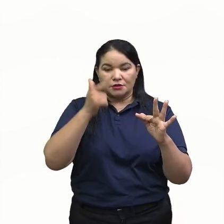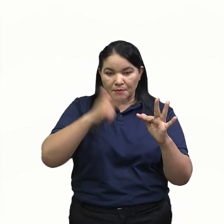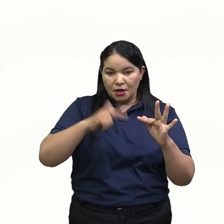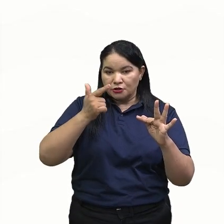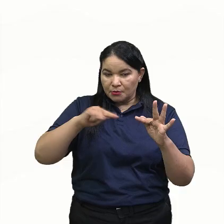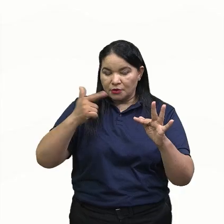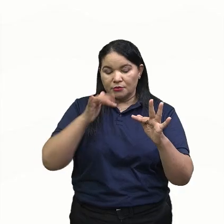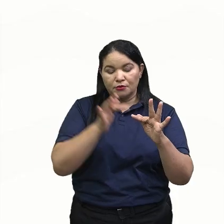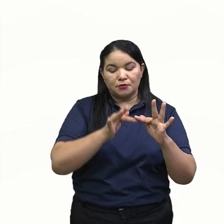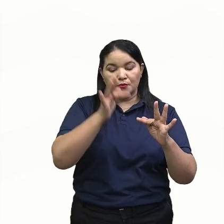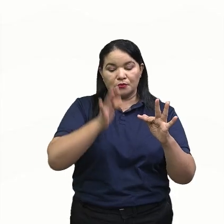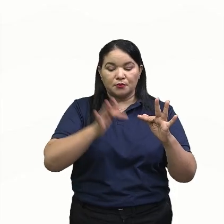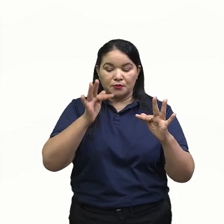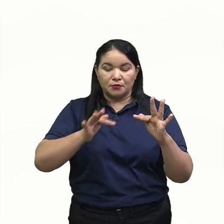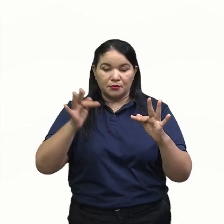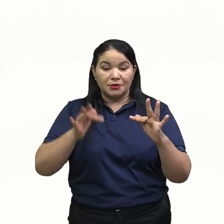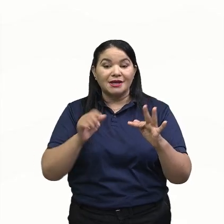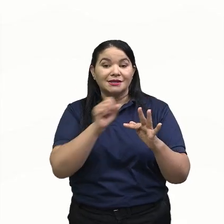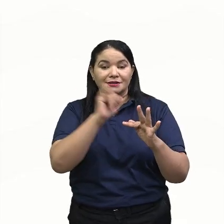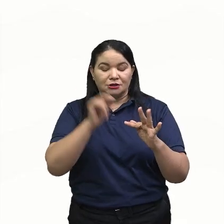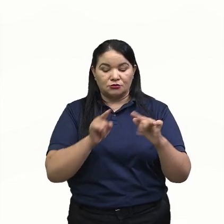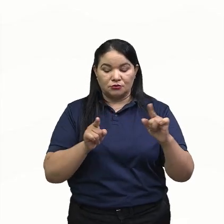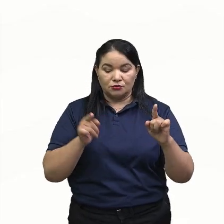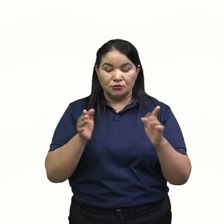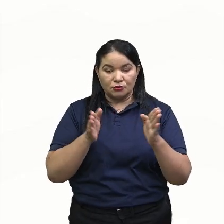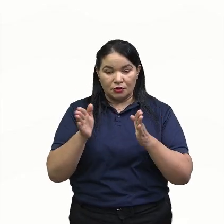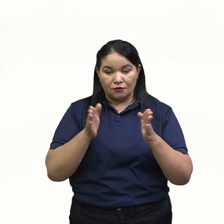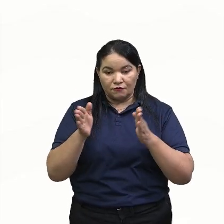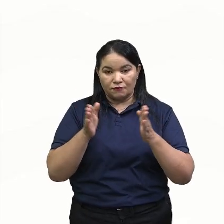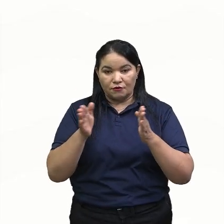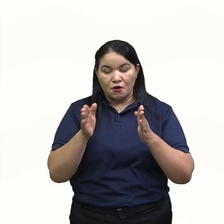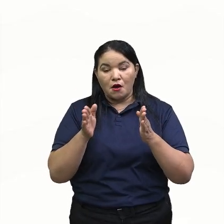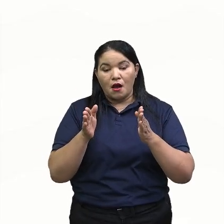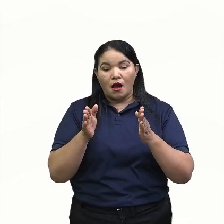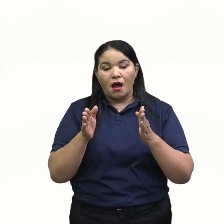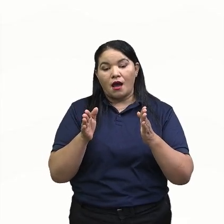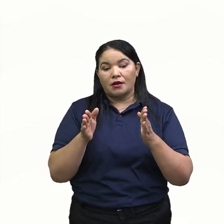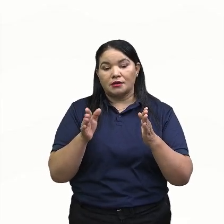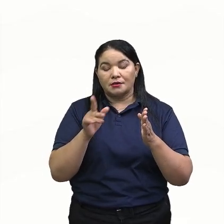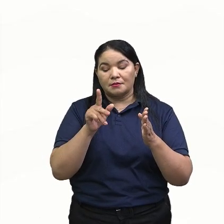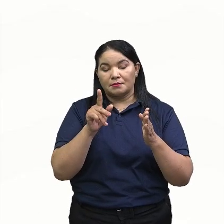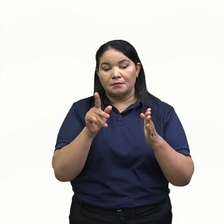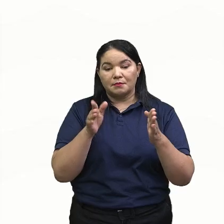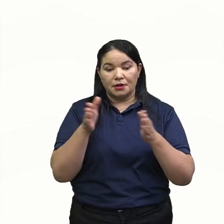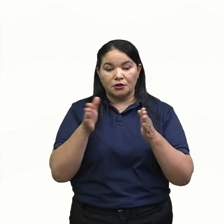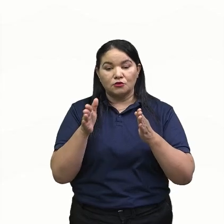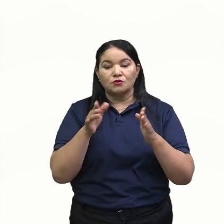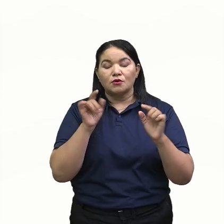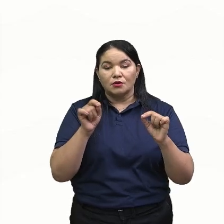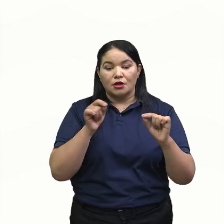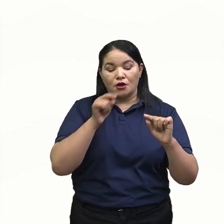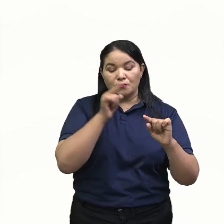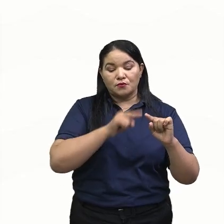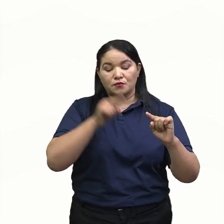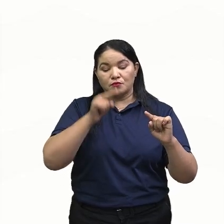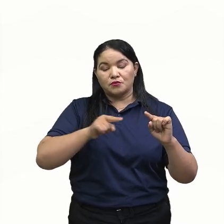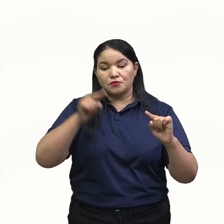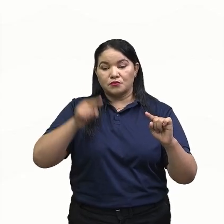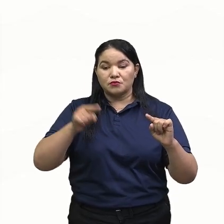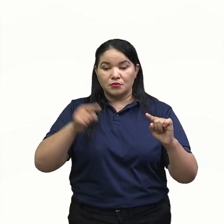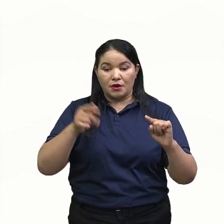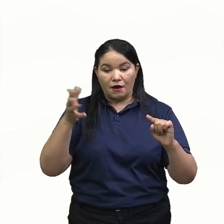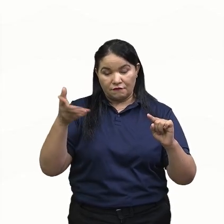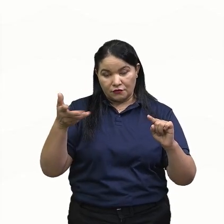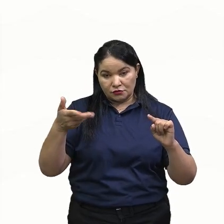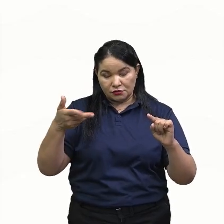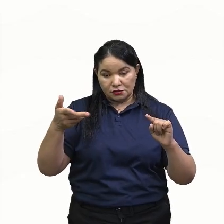de tempo for o período, eu posso então desenvolver aqui qual é a equação da velocidade da onda, já que